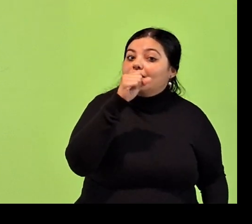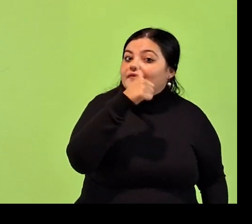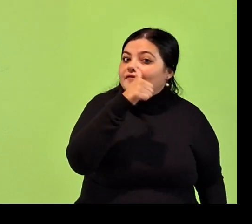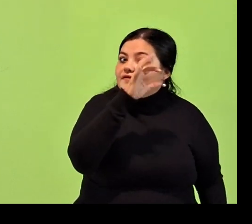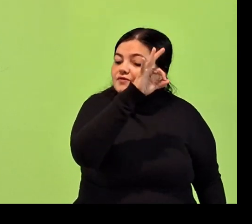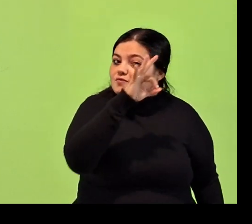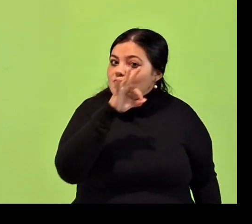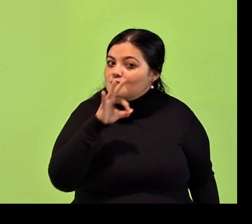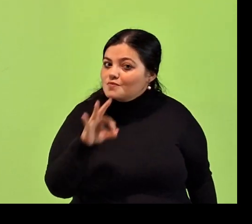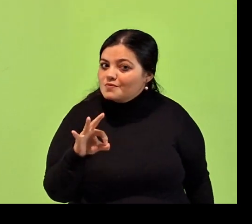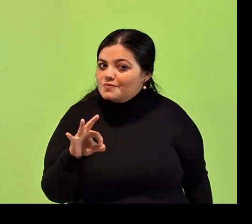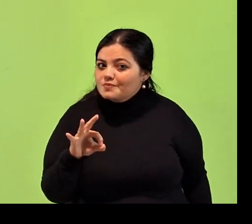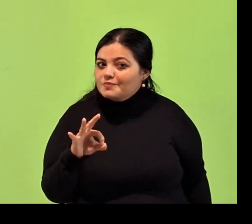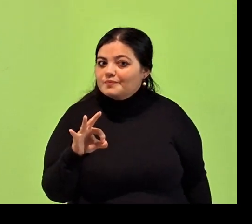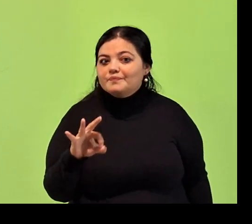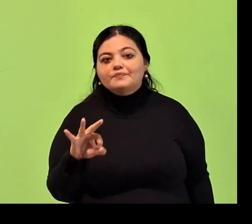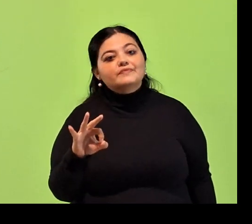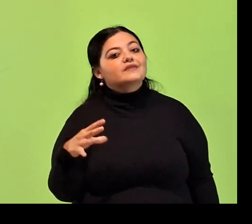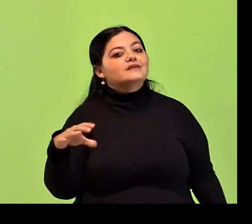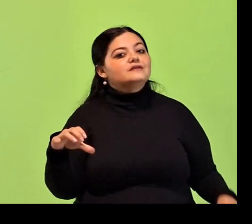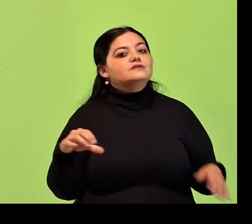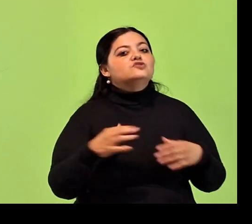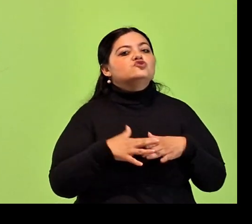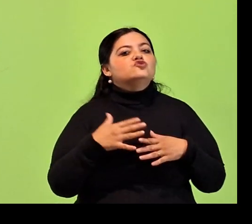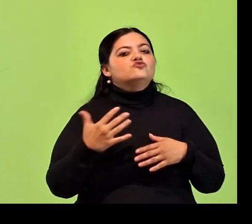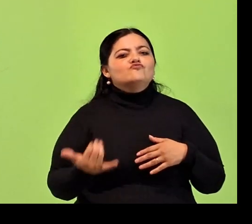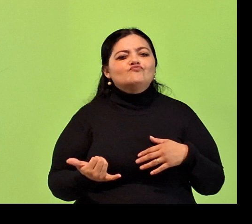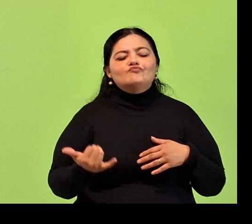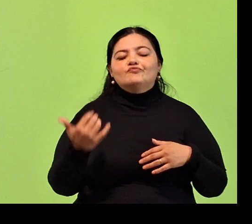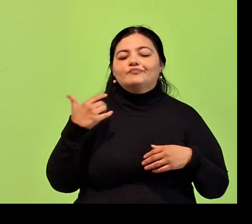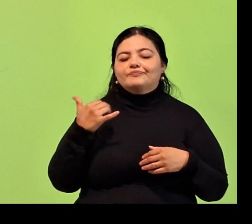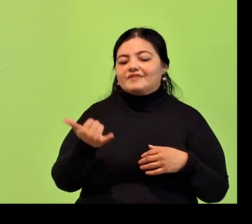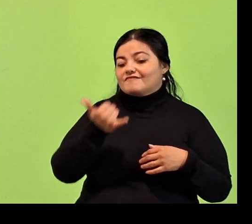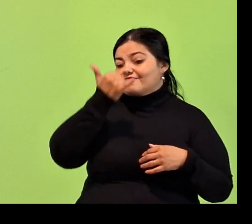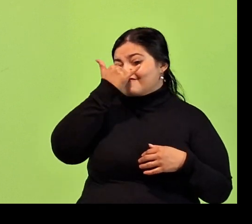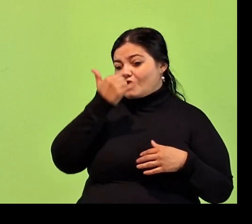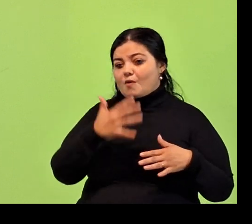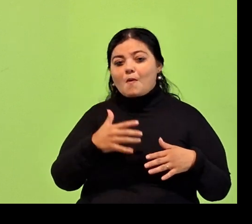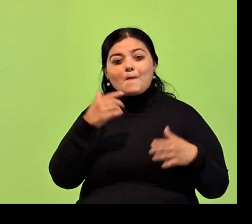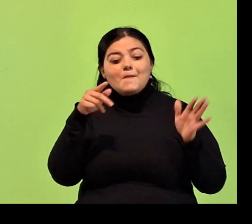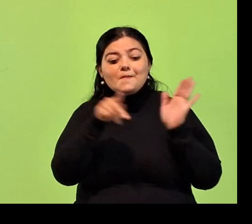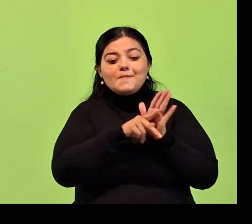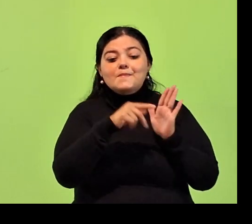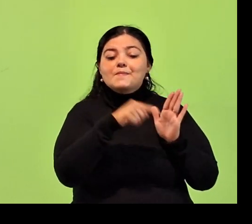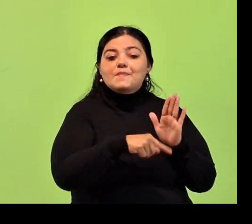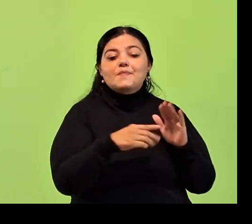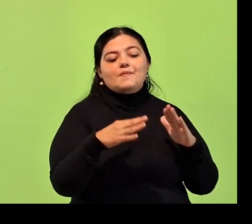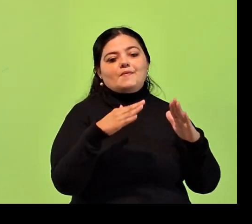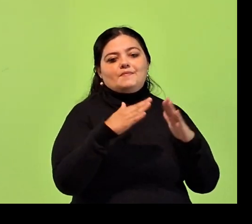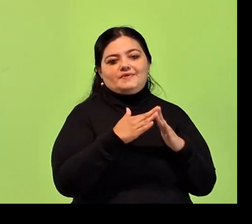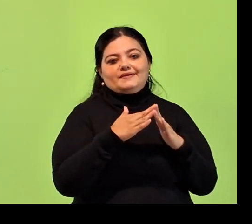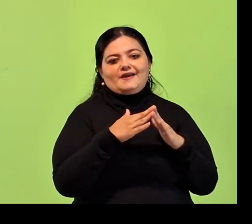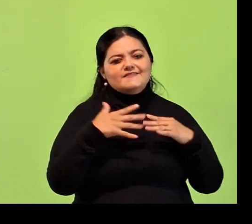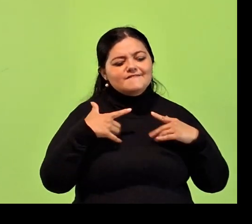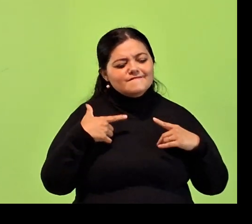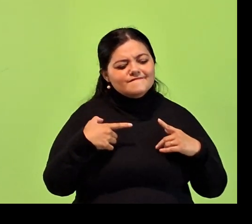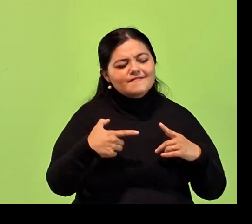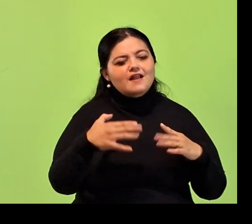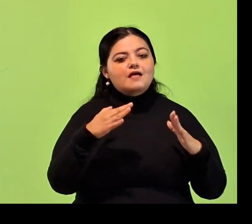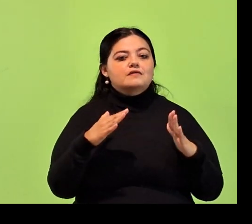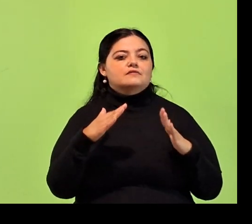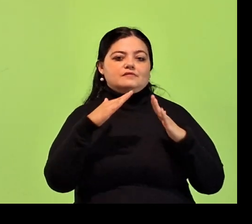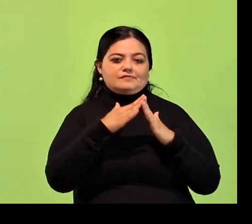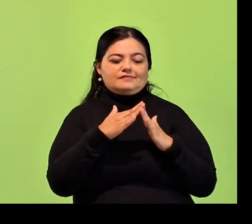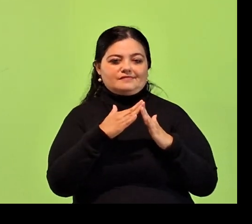81% dos casos de violência contra a criança acontecem dentro de casa. E quando a gente fala de violência